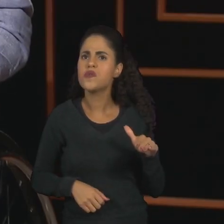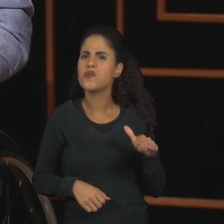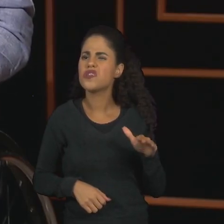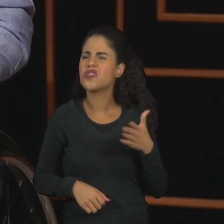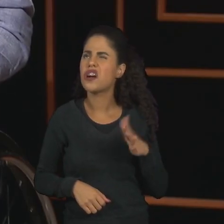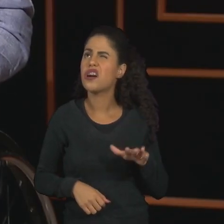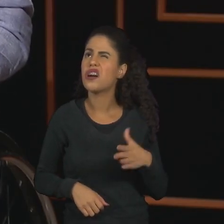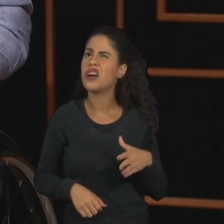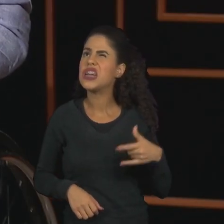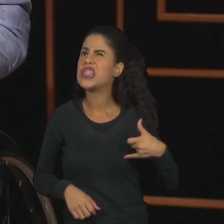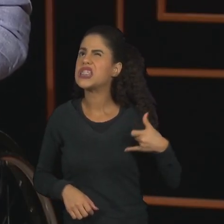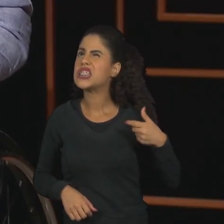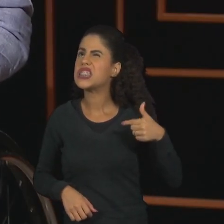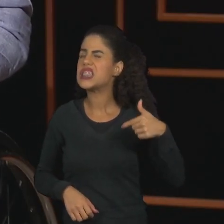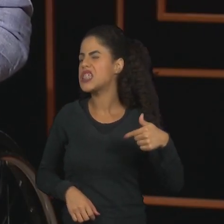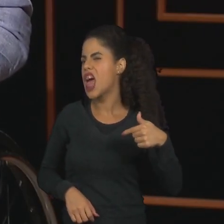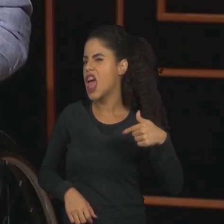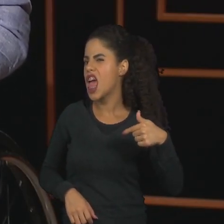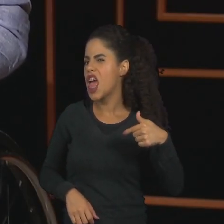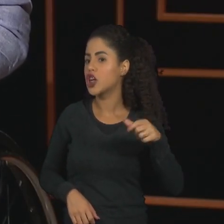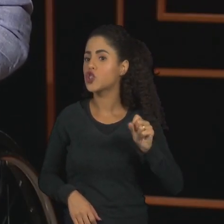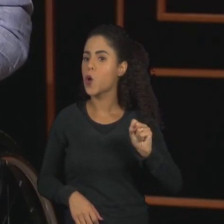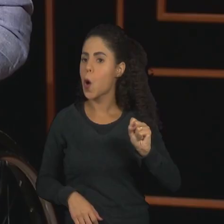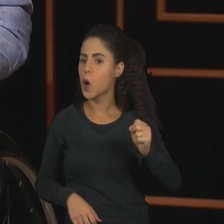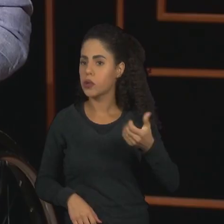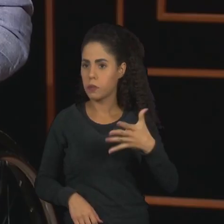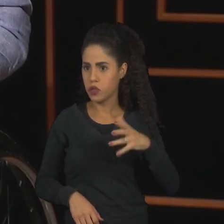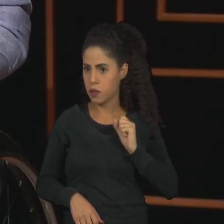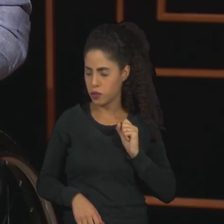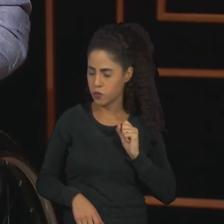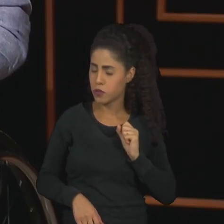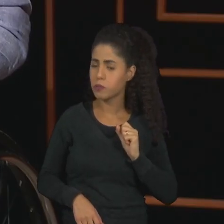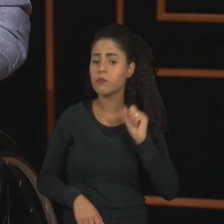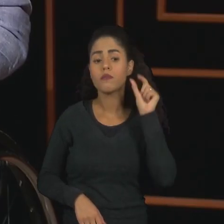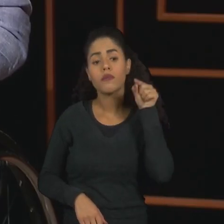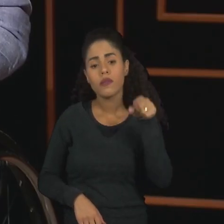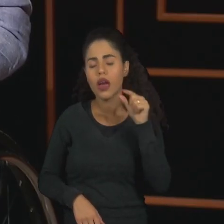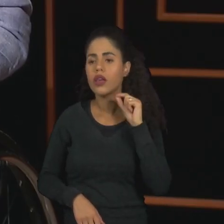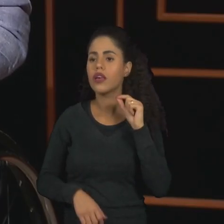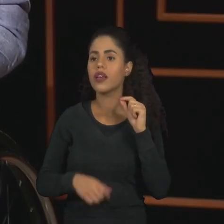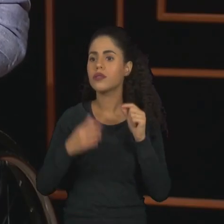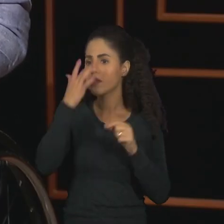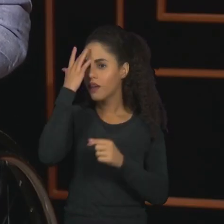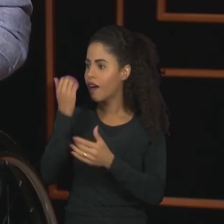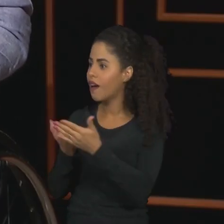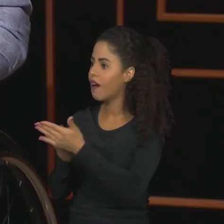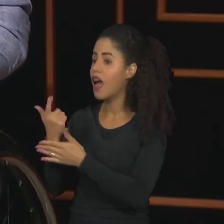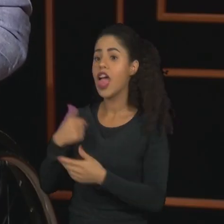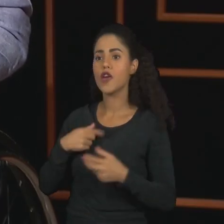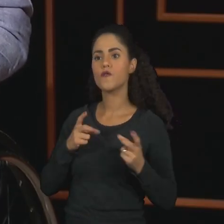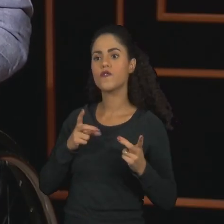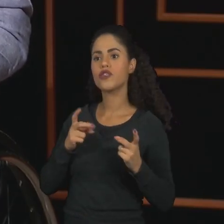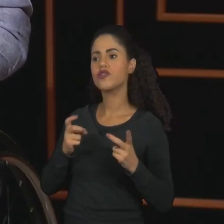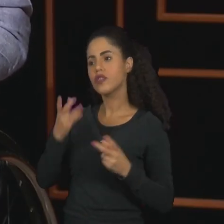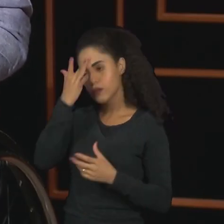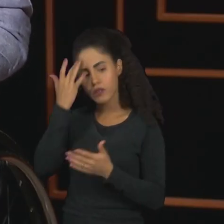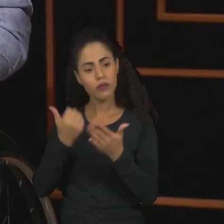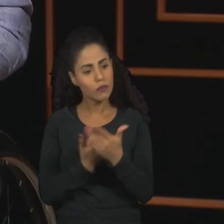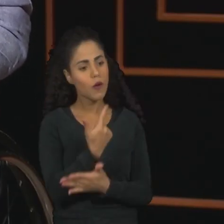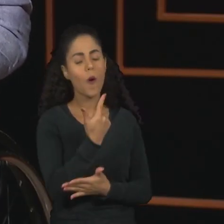já com 7 anos, 8 anos. E aí eu achava o máximo. E eu lembro que a